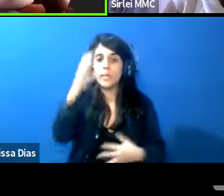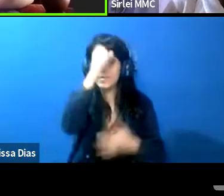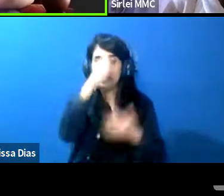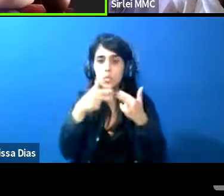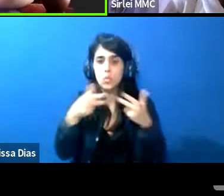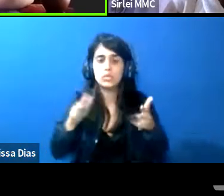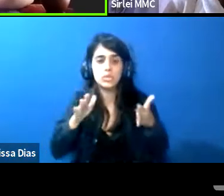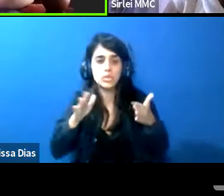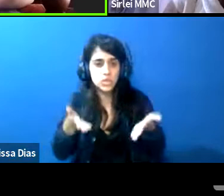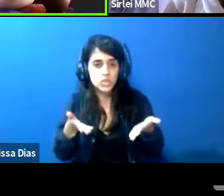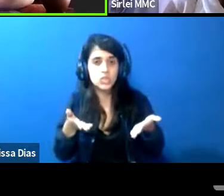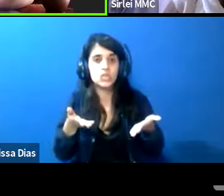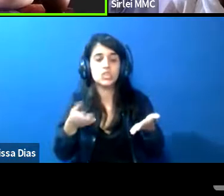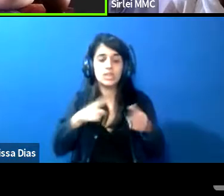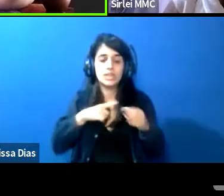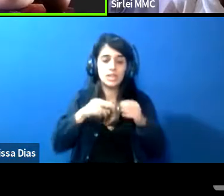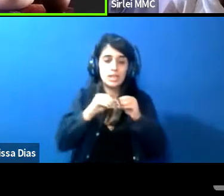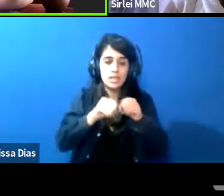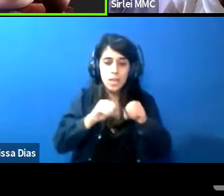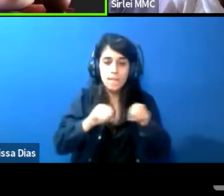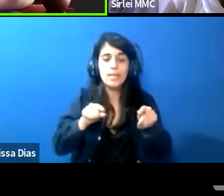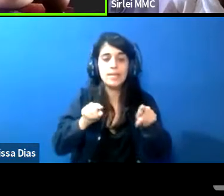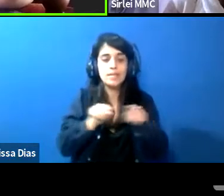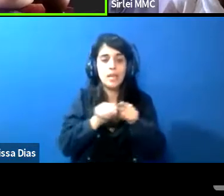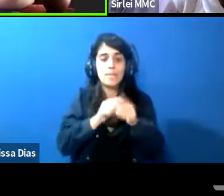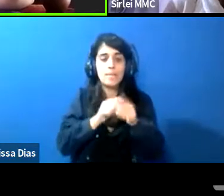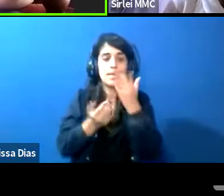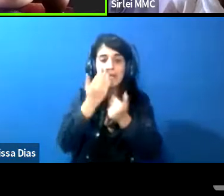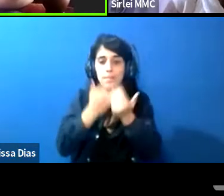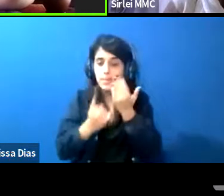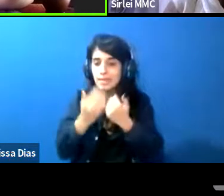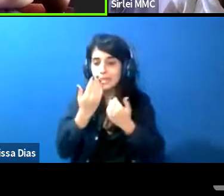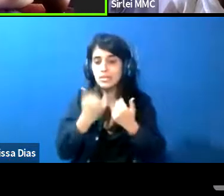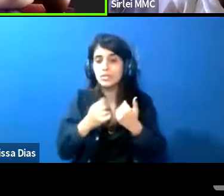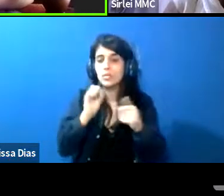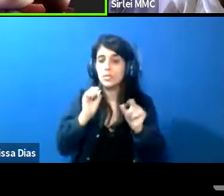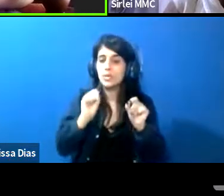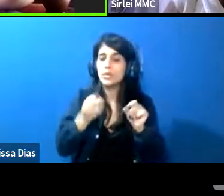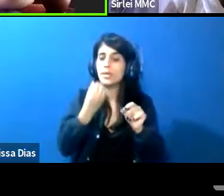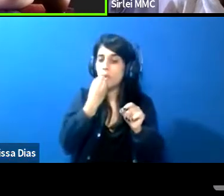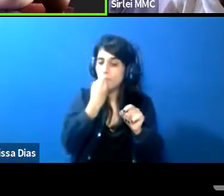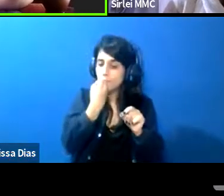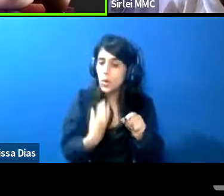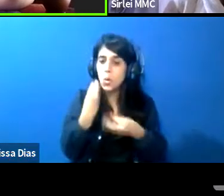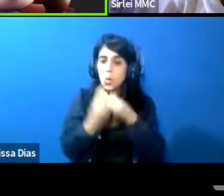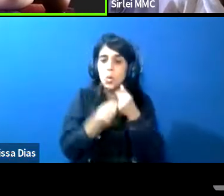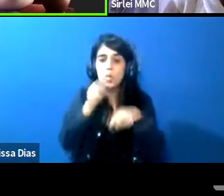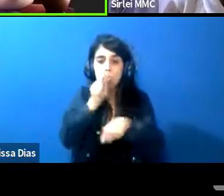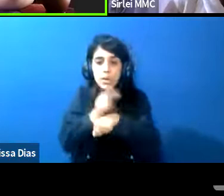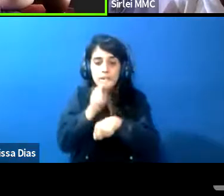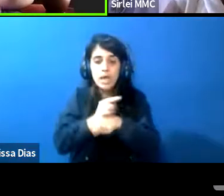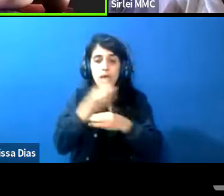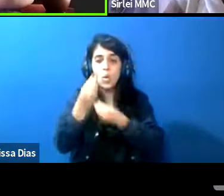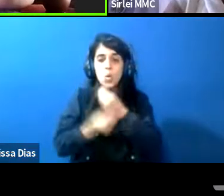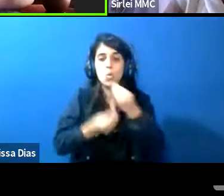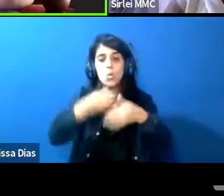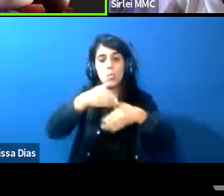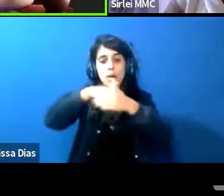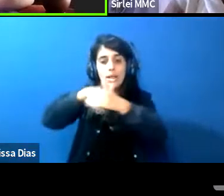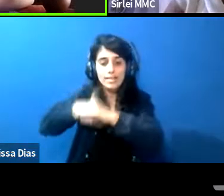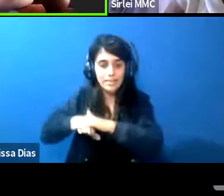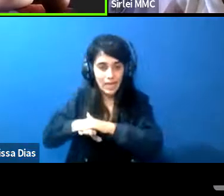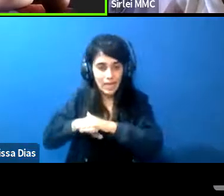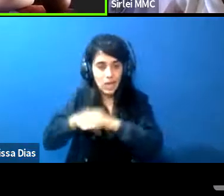desde a questão da semente, da nossa alimentação, o que é bom, como plantar, como cuidar, enfim, tem